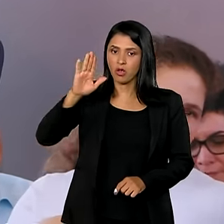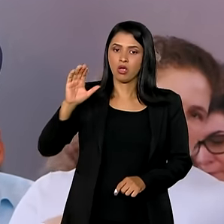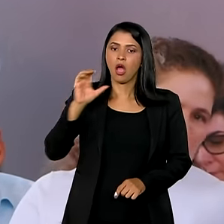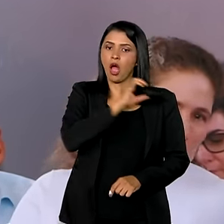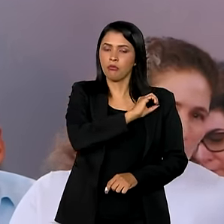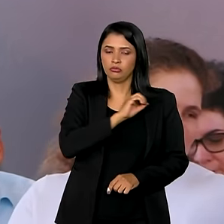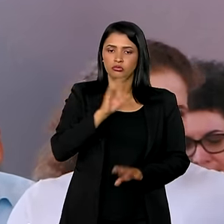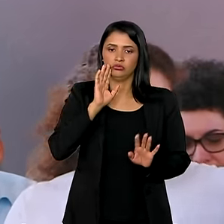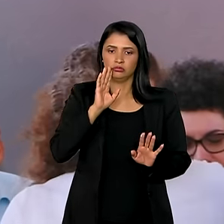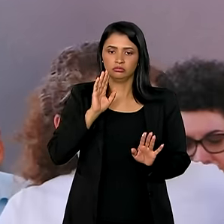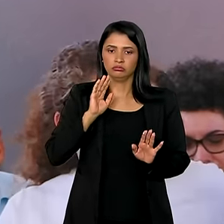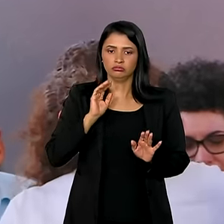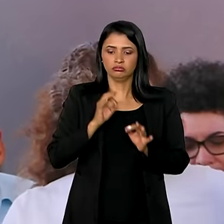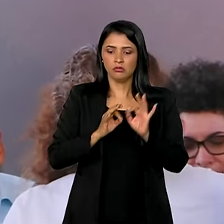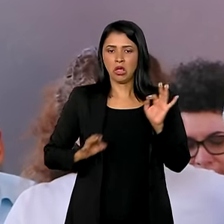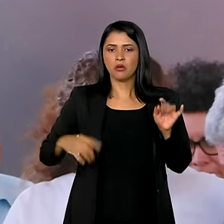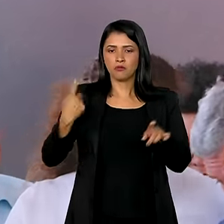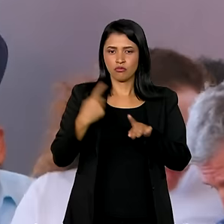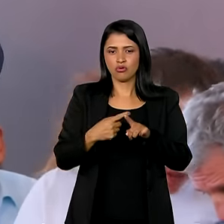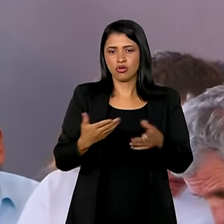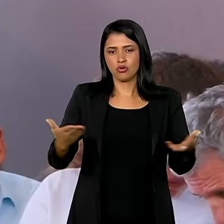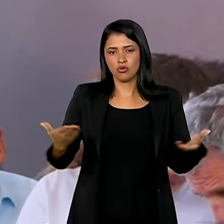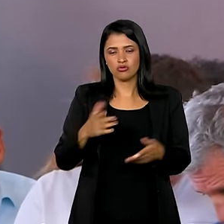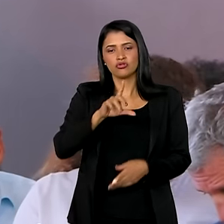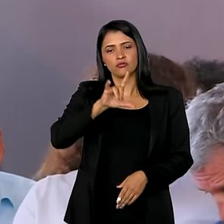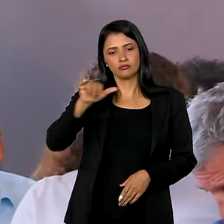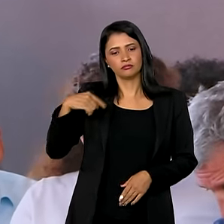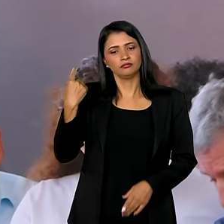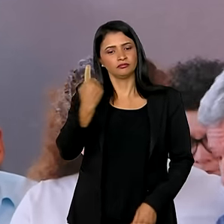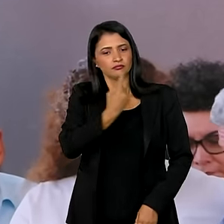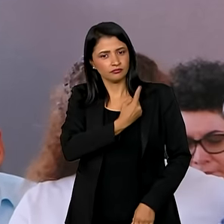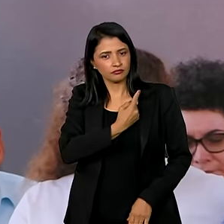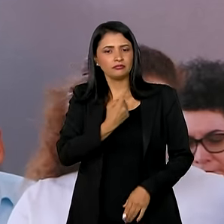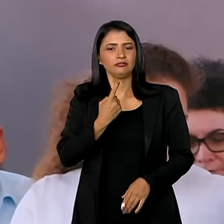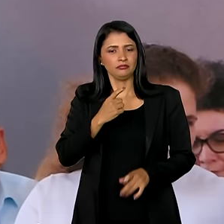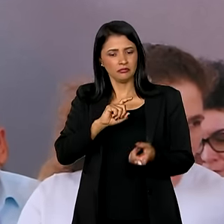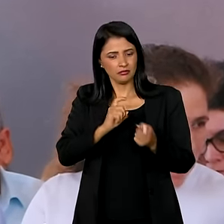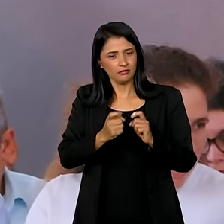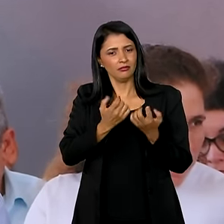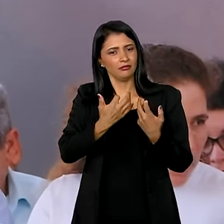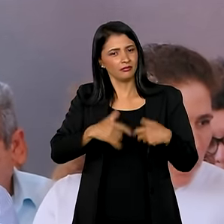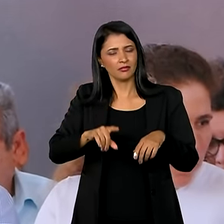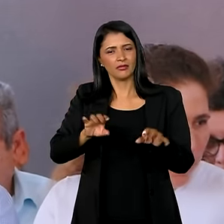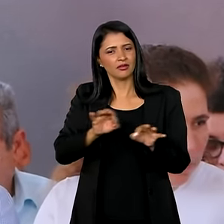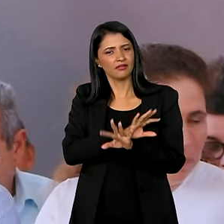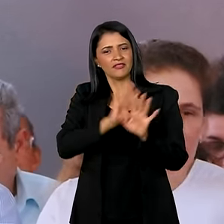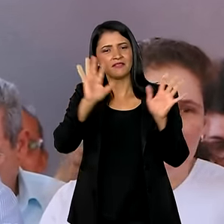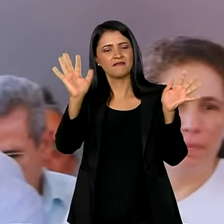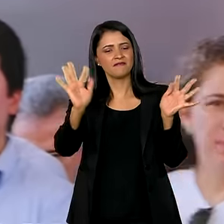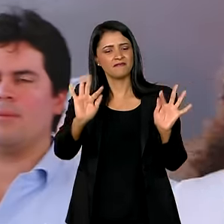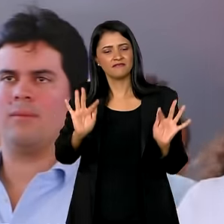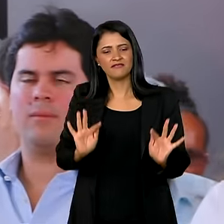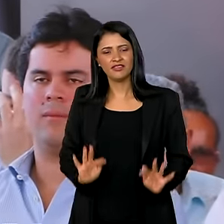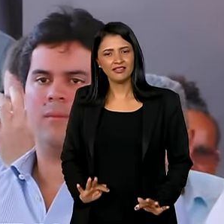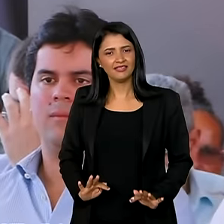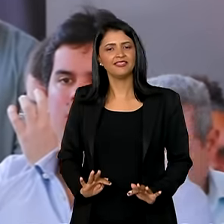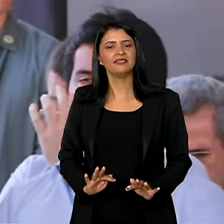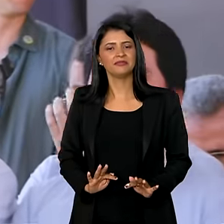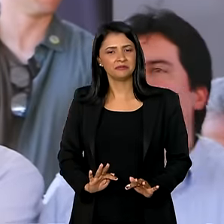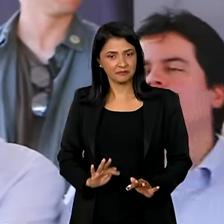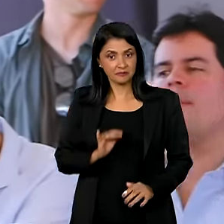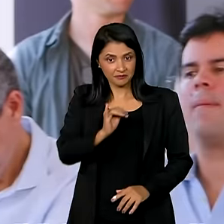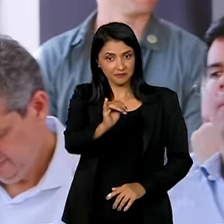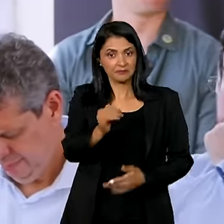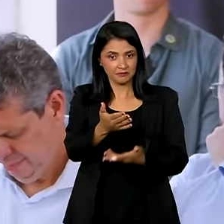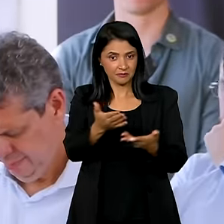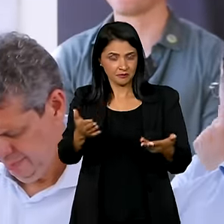porque é um dia que a gente que governa fica realizado. E eu quero dizer para